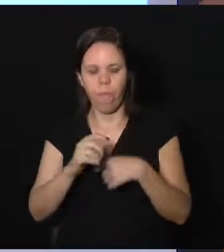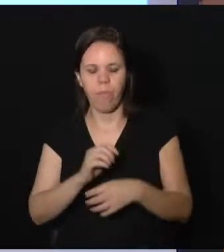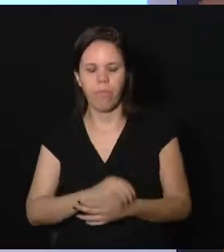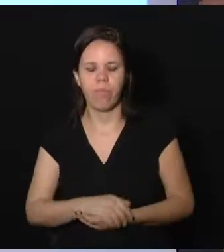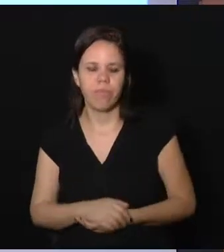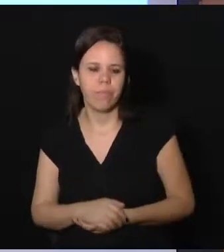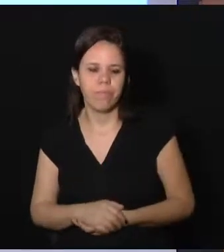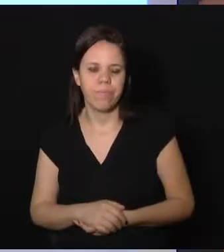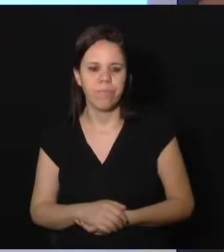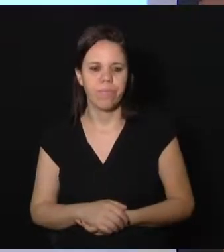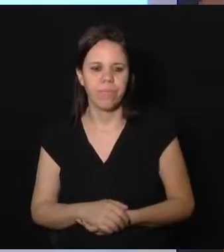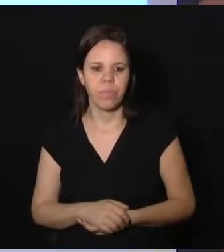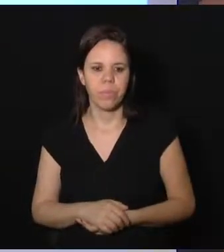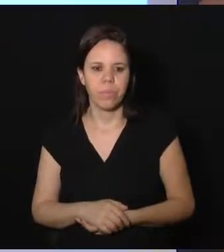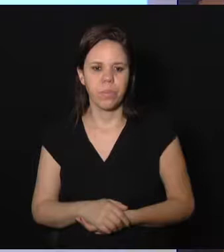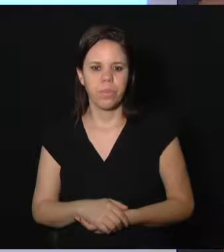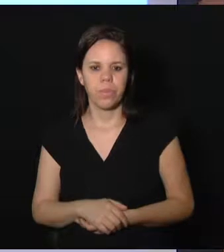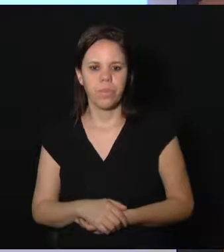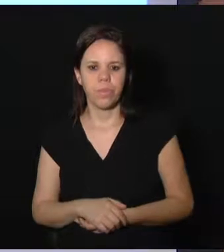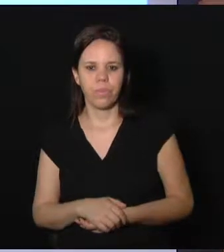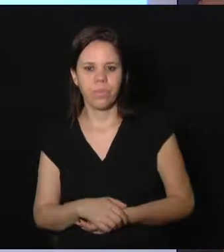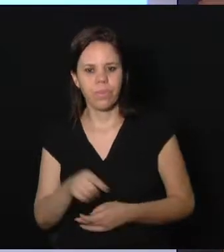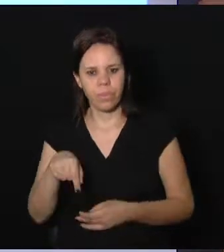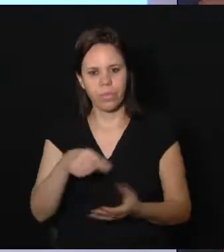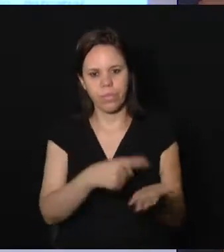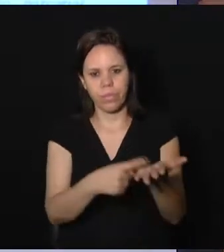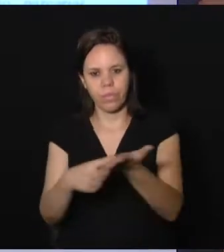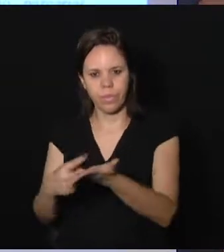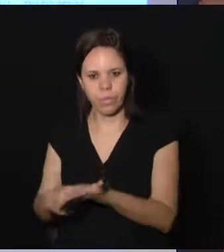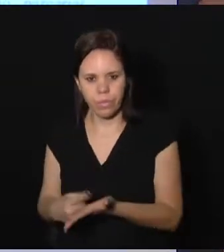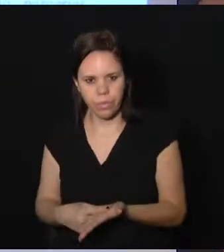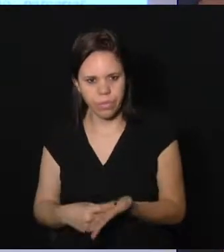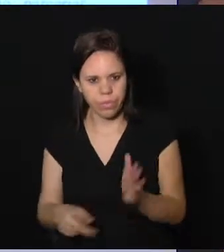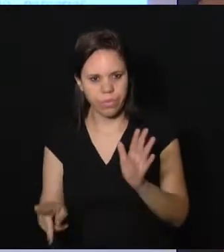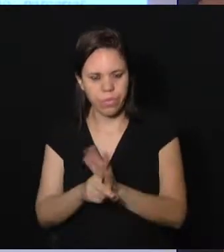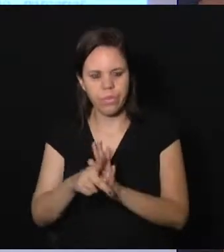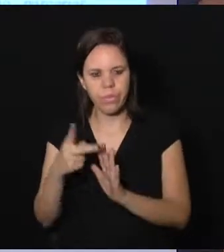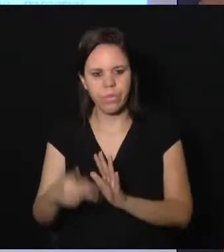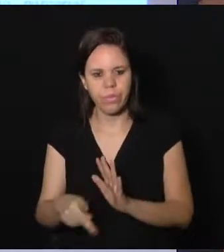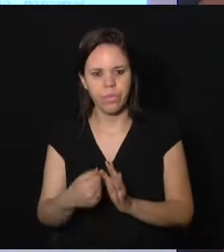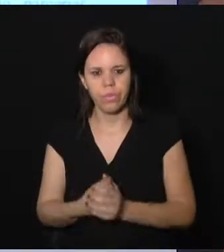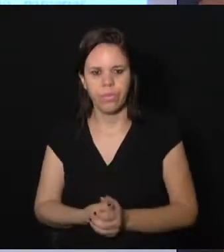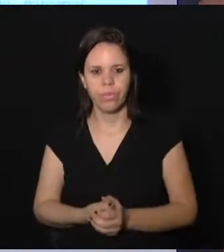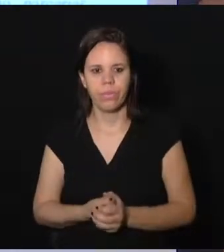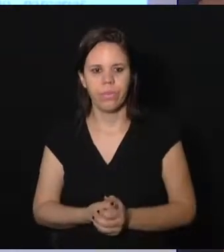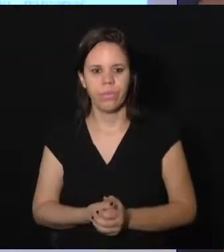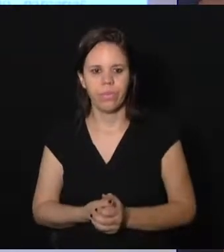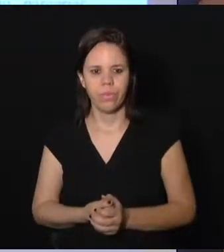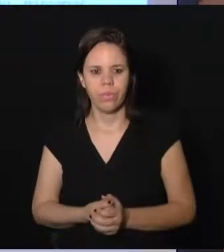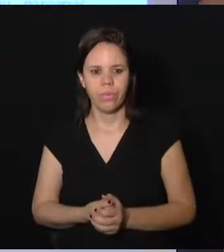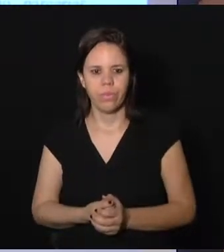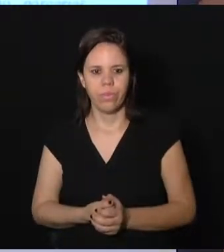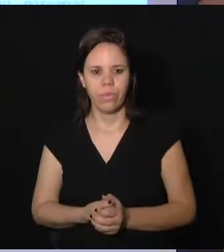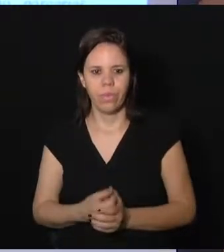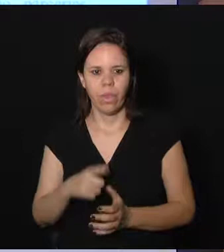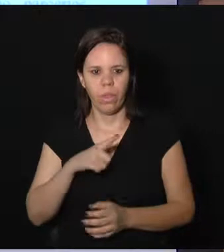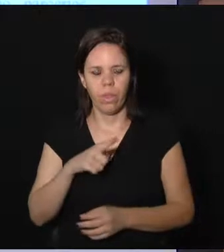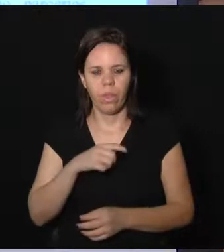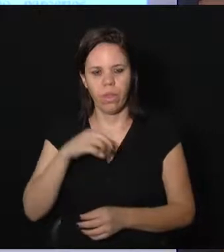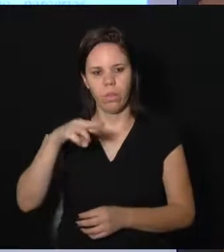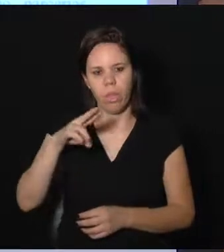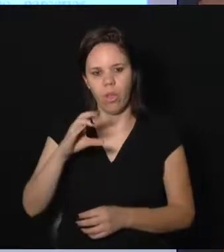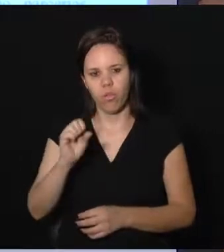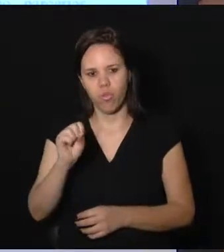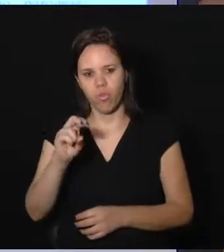O relevante desses acordos, em específico aqui do acordo da Mercosul e União